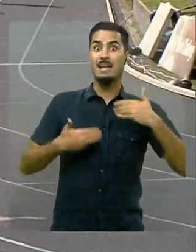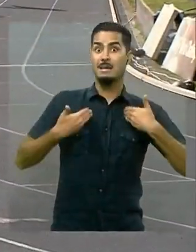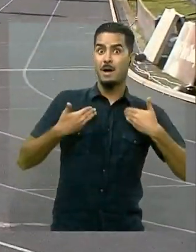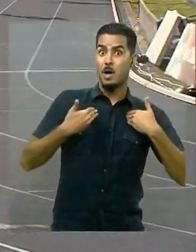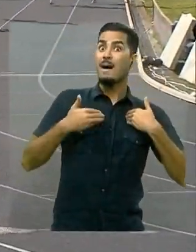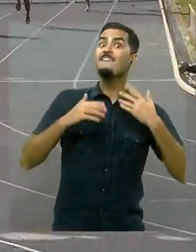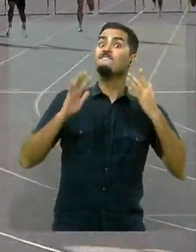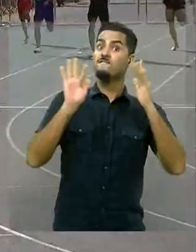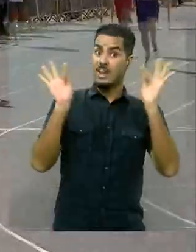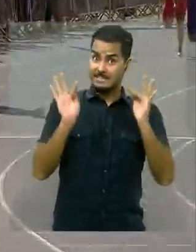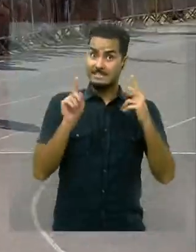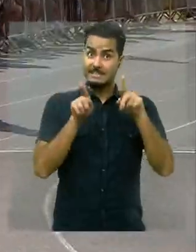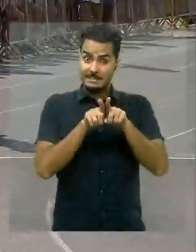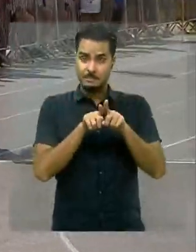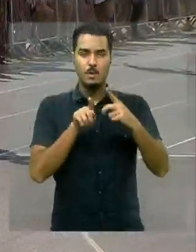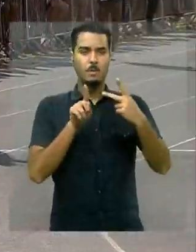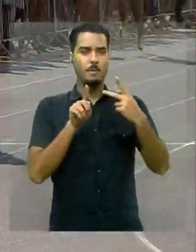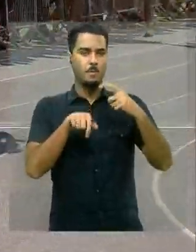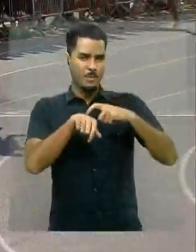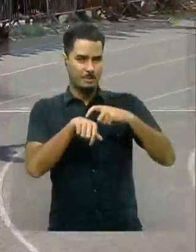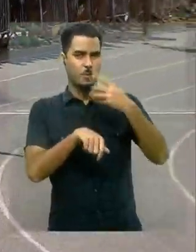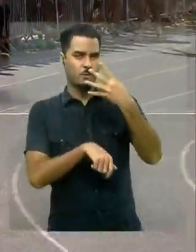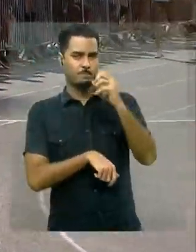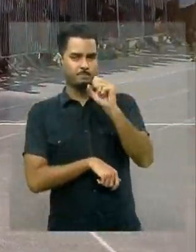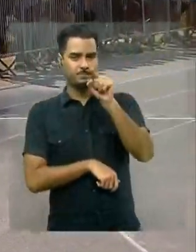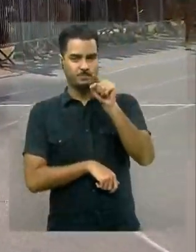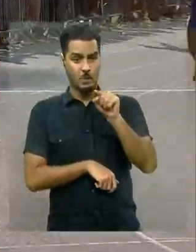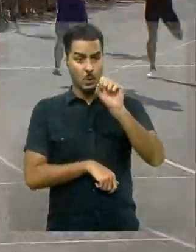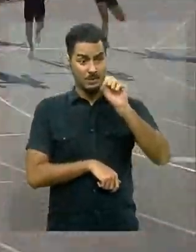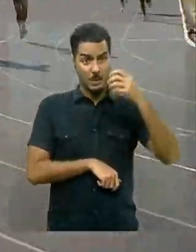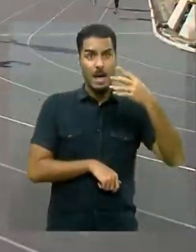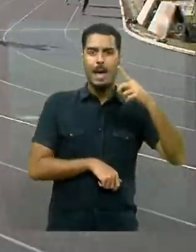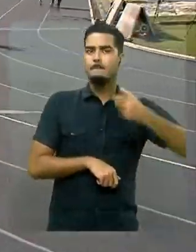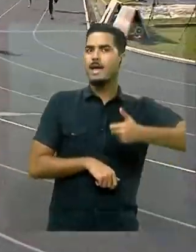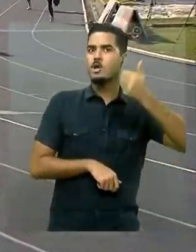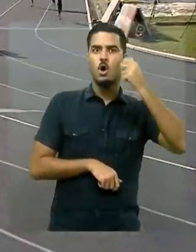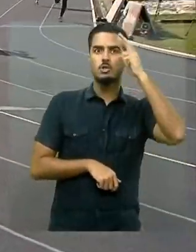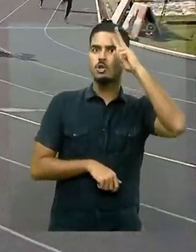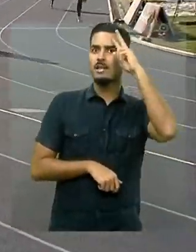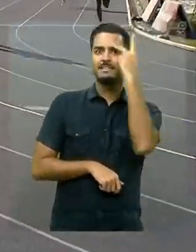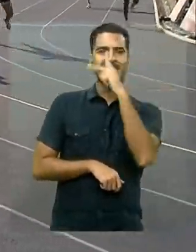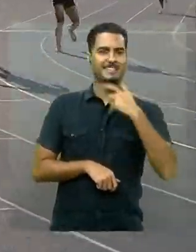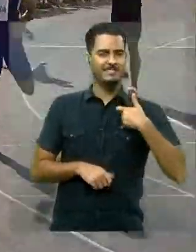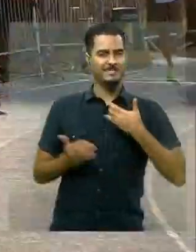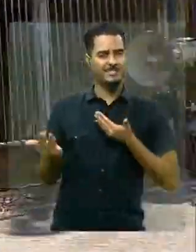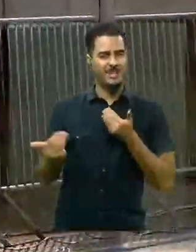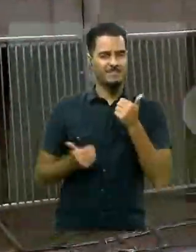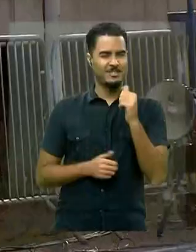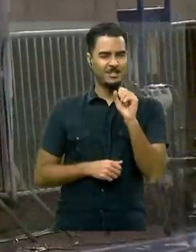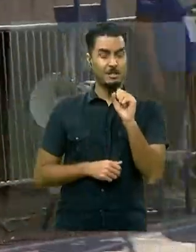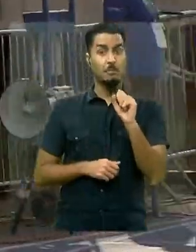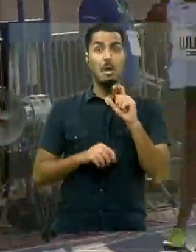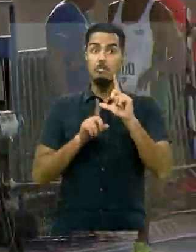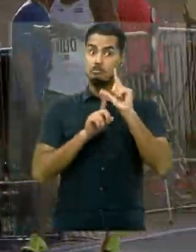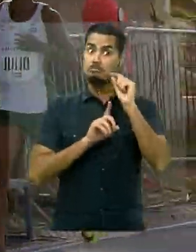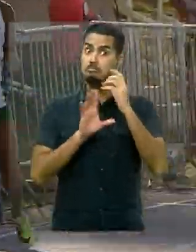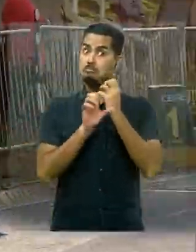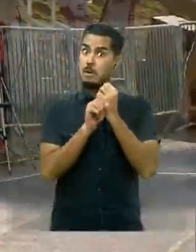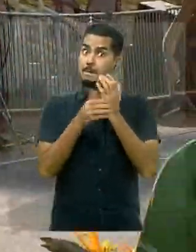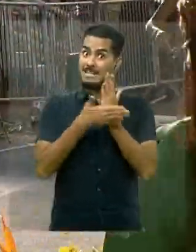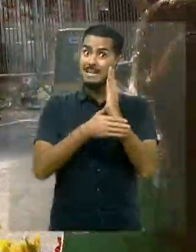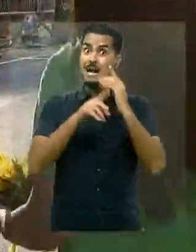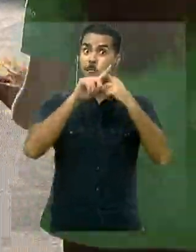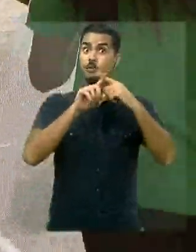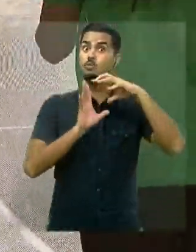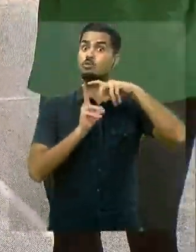A marca de 48:84 foi a melhor do jovem de 18 anos e índice para o Mundial Adulto.